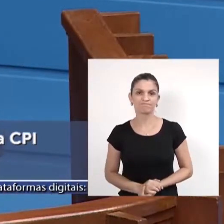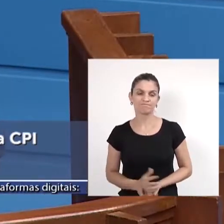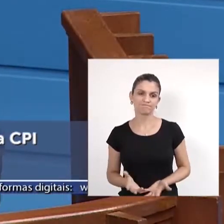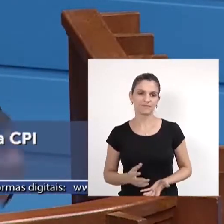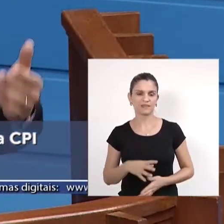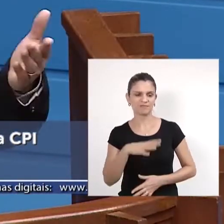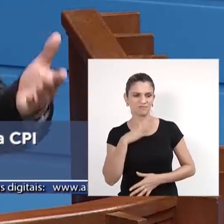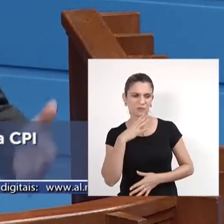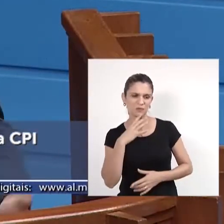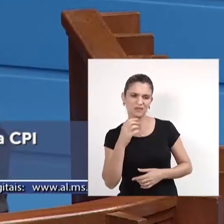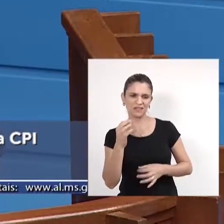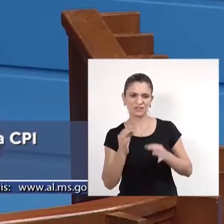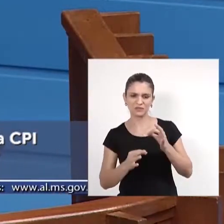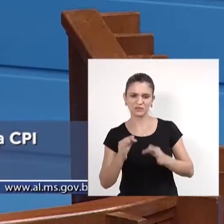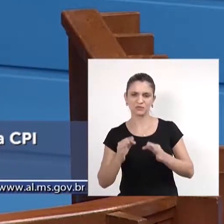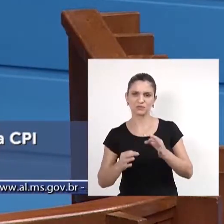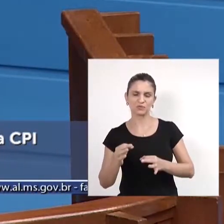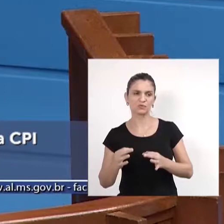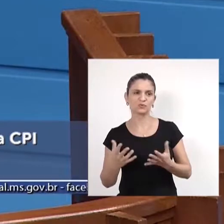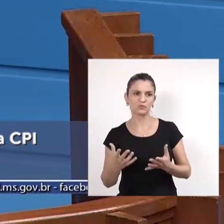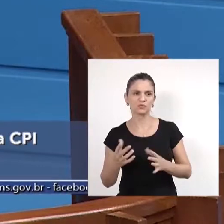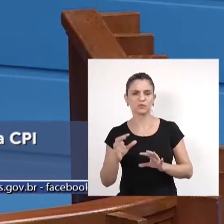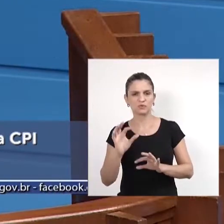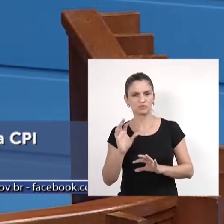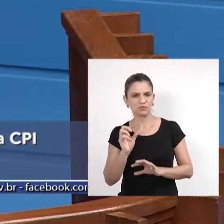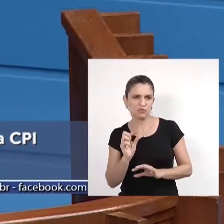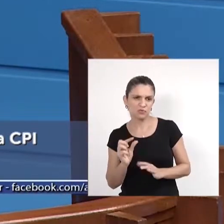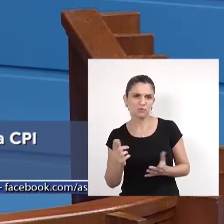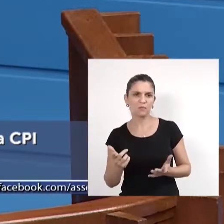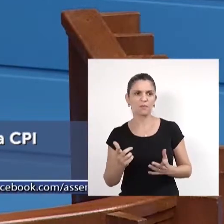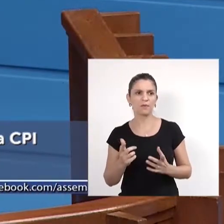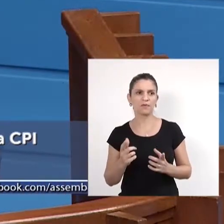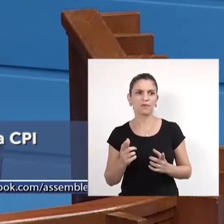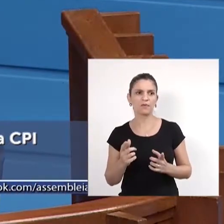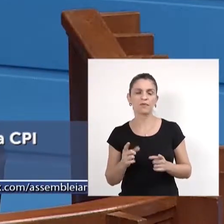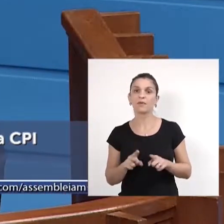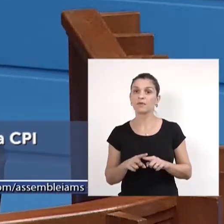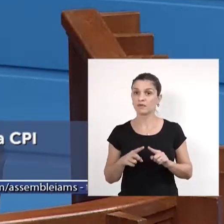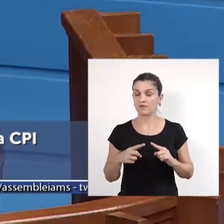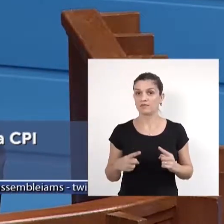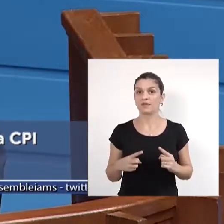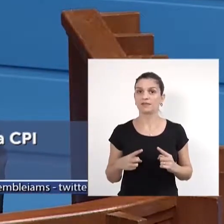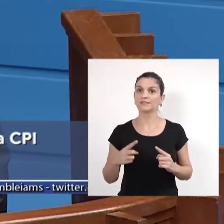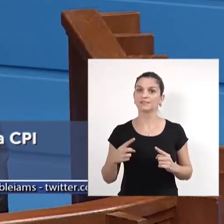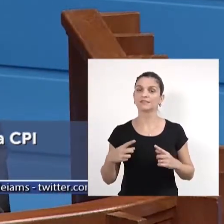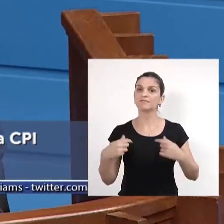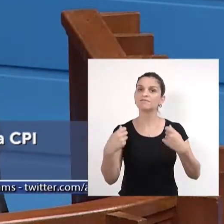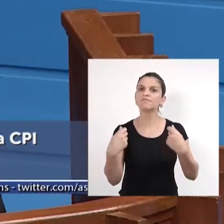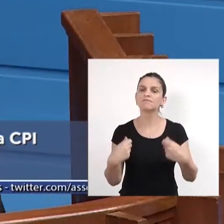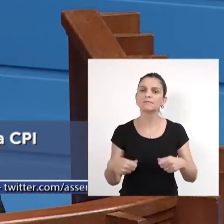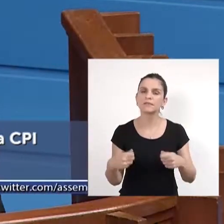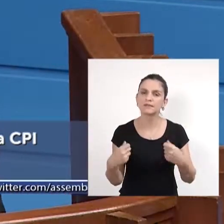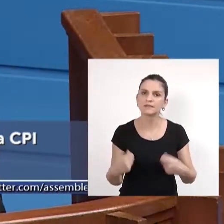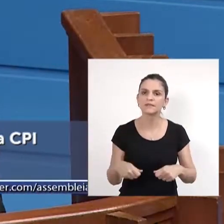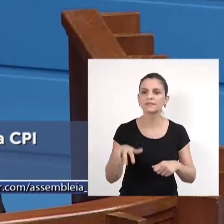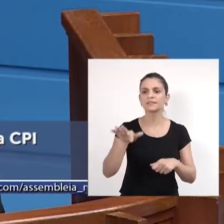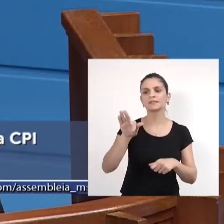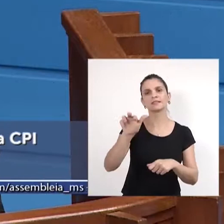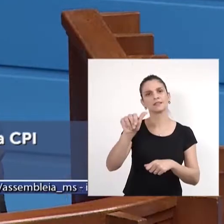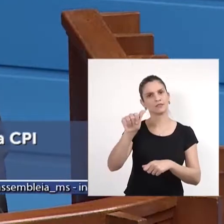um advogado não na magnitude de Vossa Excelência, mas com o mínimo conhecimento de que é preciso ter o fato